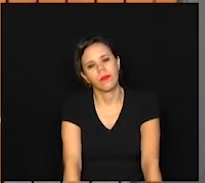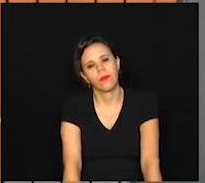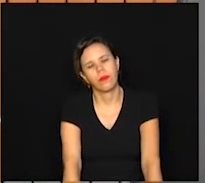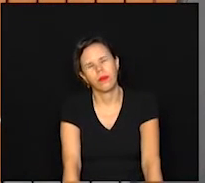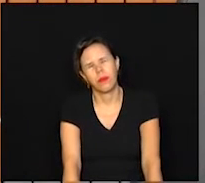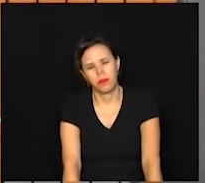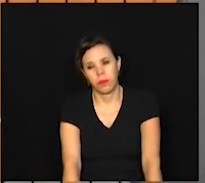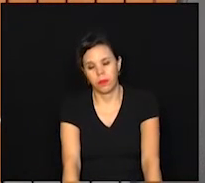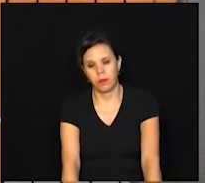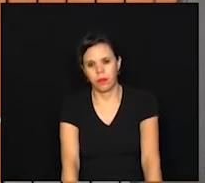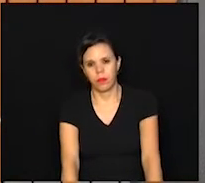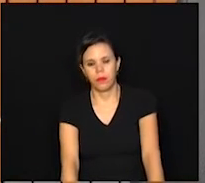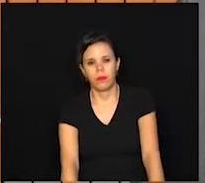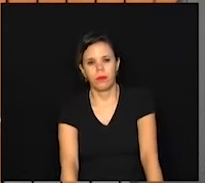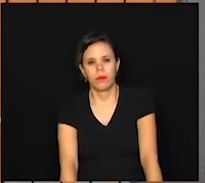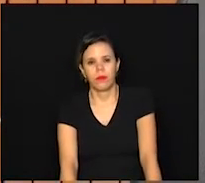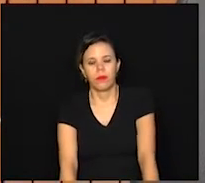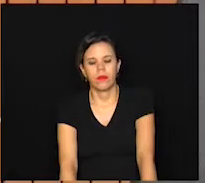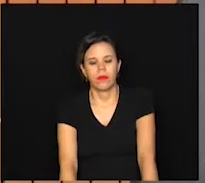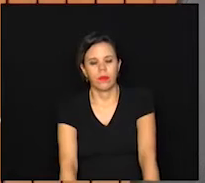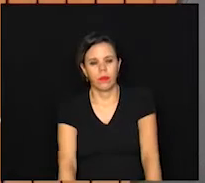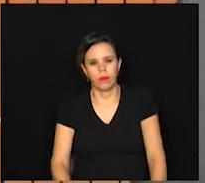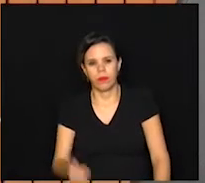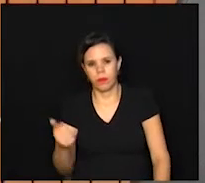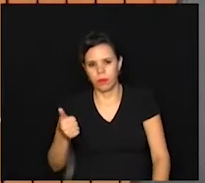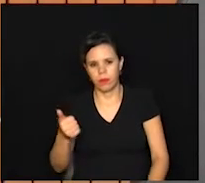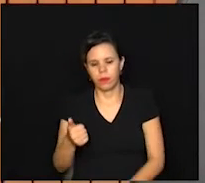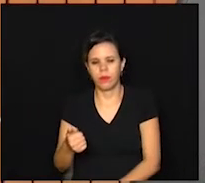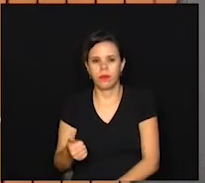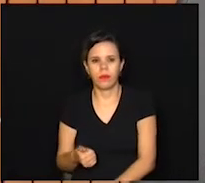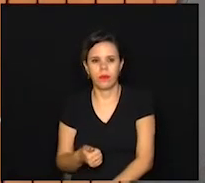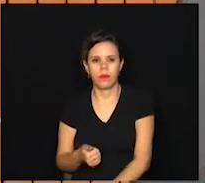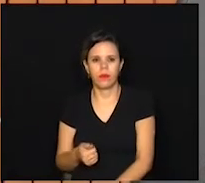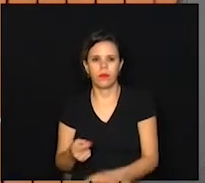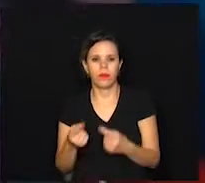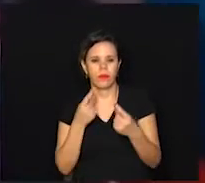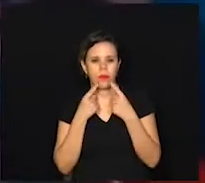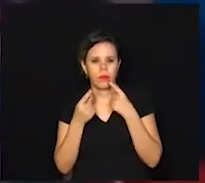Paulo Mariante, então. Bom, primeiro eu queria dialogar...